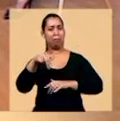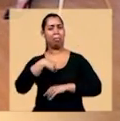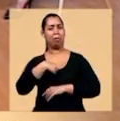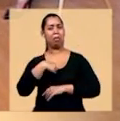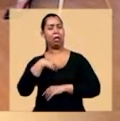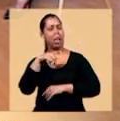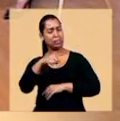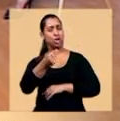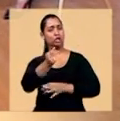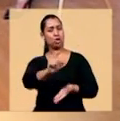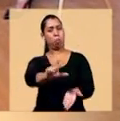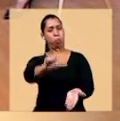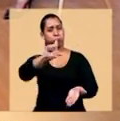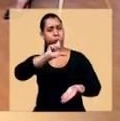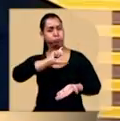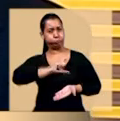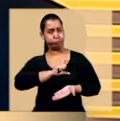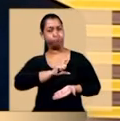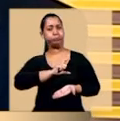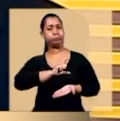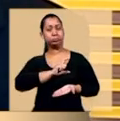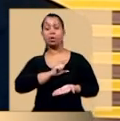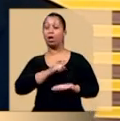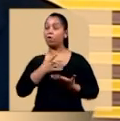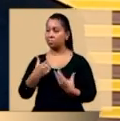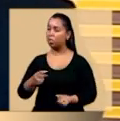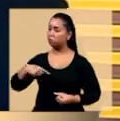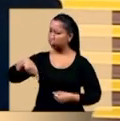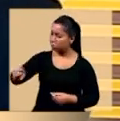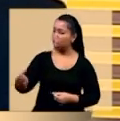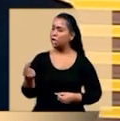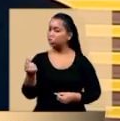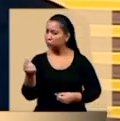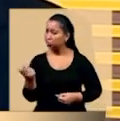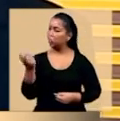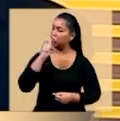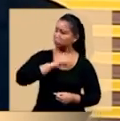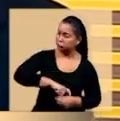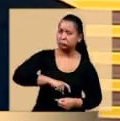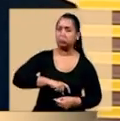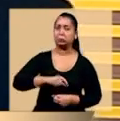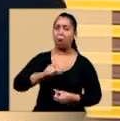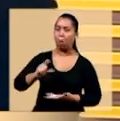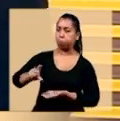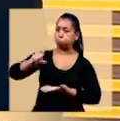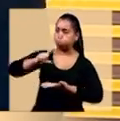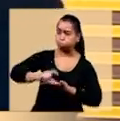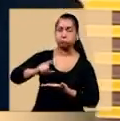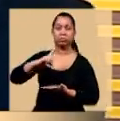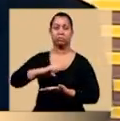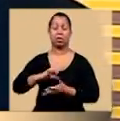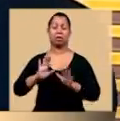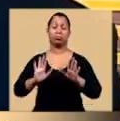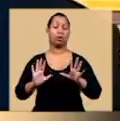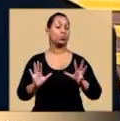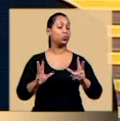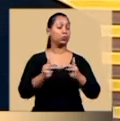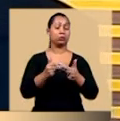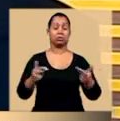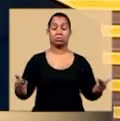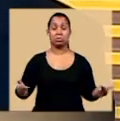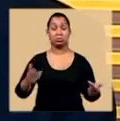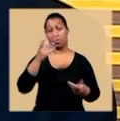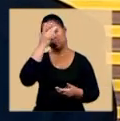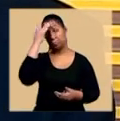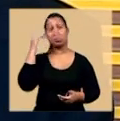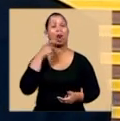filme e tem uma indenização e aí vem uma pessoa e estimula, tal, olha, vamos lá só para buscar essa reparação. Tem tudo isso, porque o ser